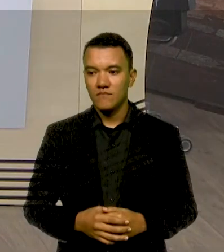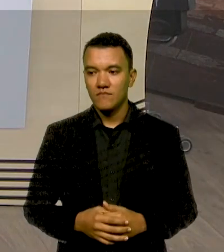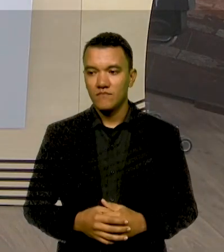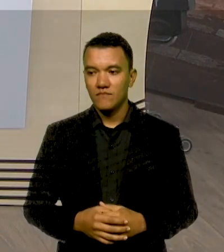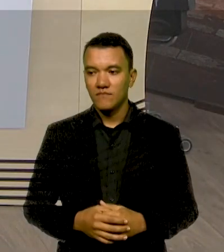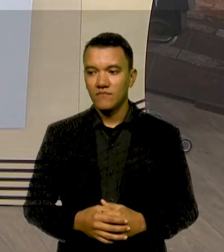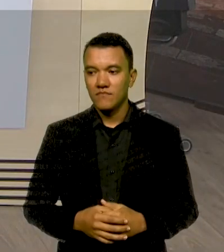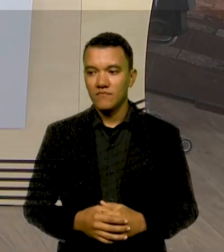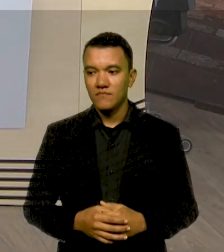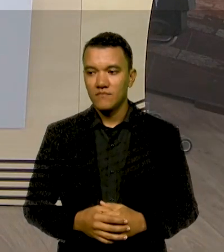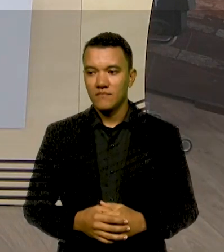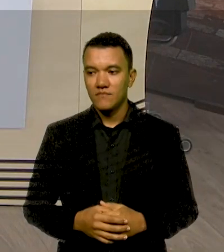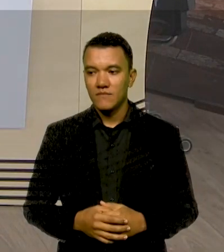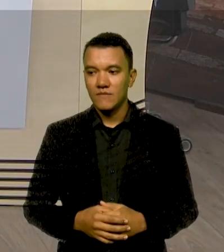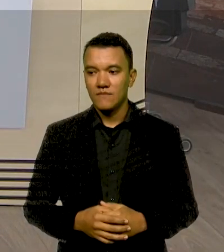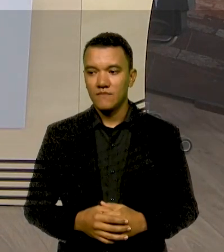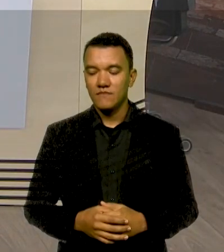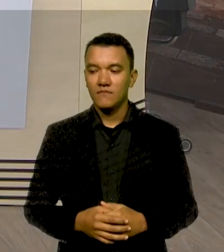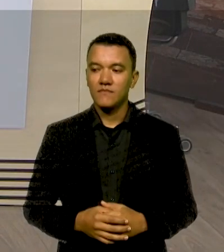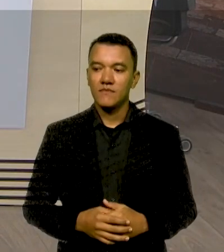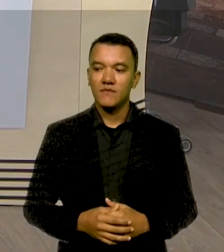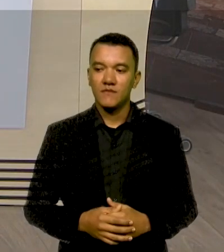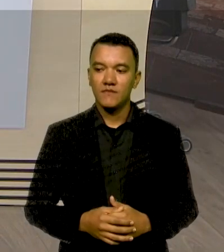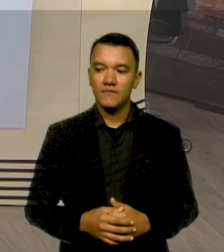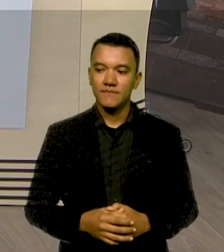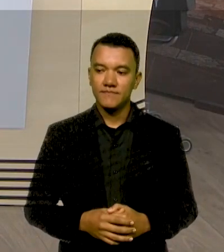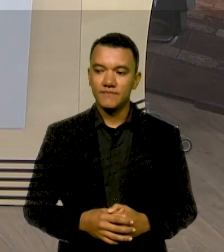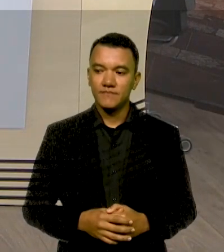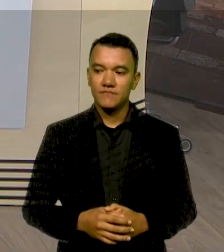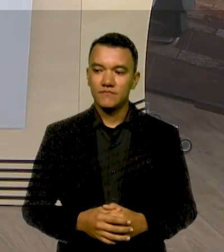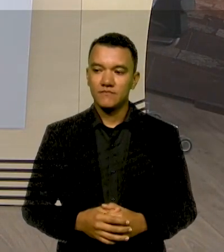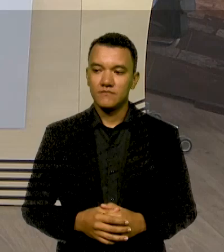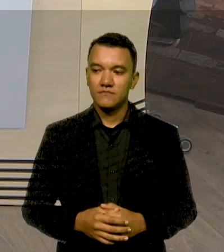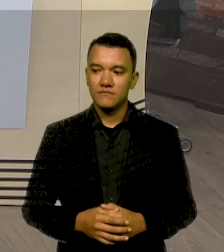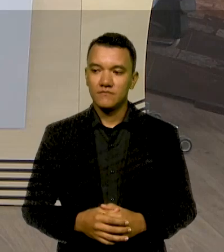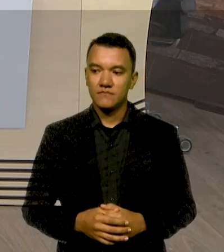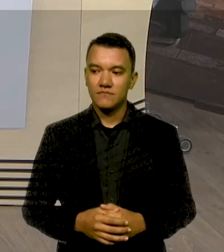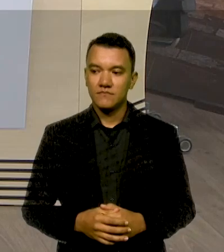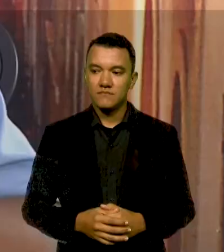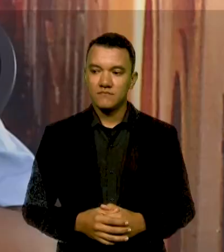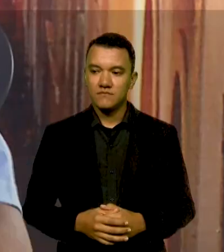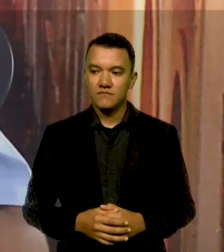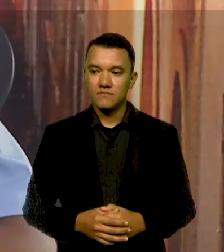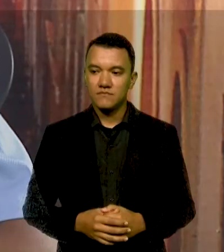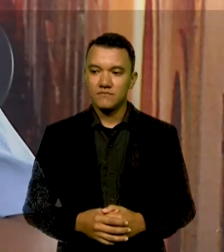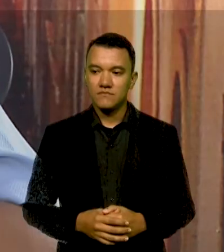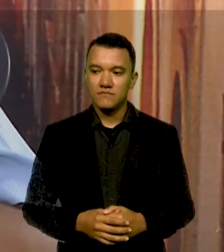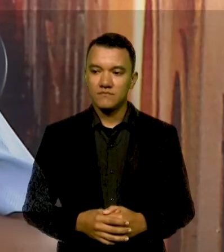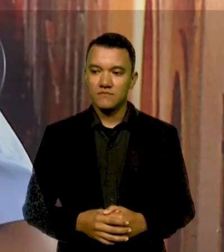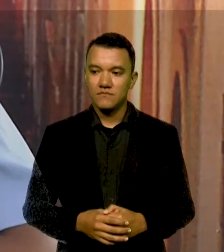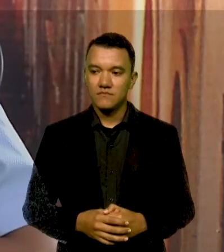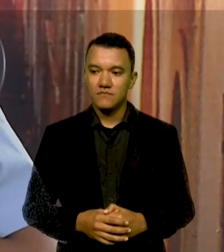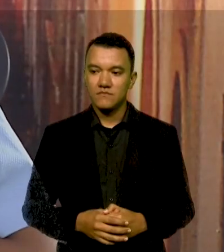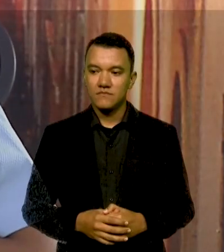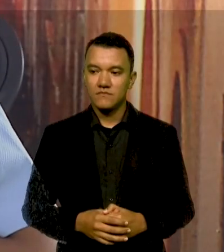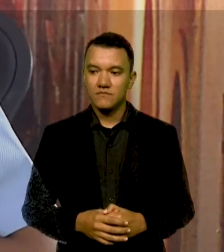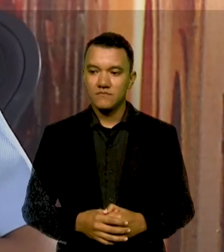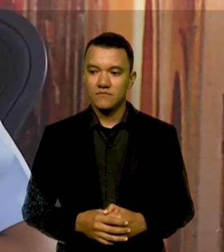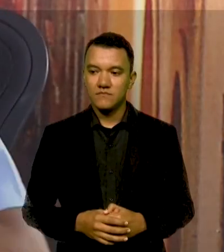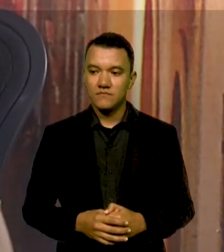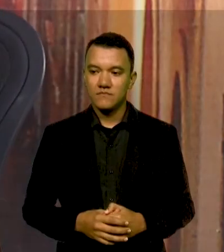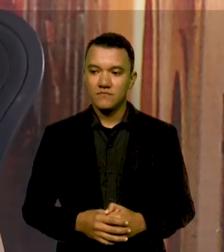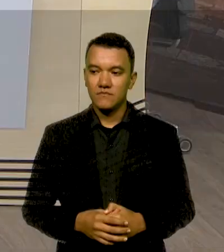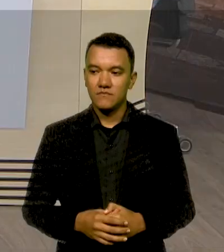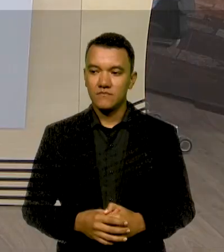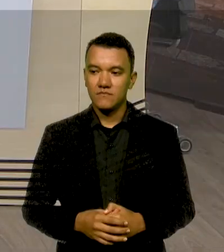eu não tive aprendizados verdadeiramente significativos no meu processo educativo, só depois da inclusão da Libras e dos intérpretes que tive. Então, sou muito grato à